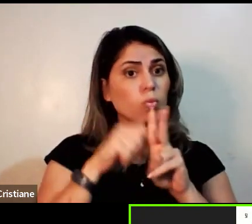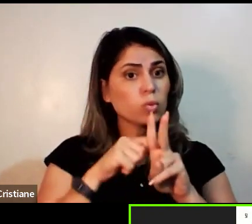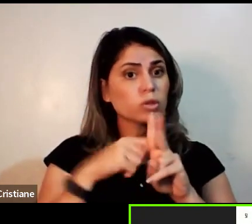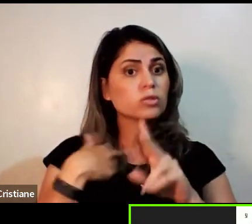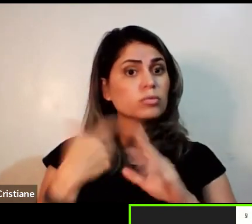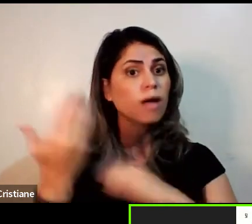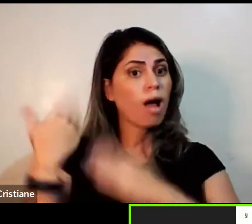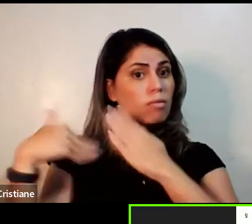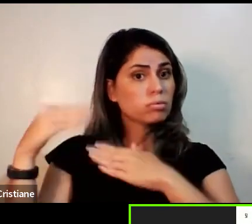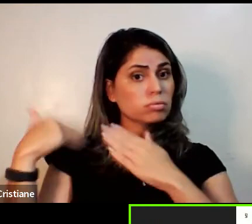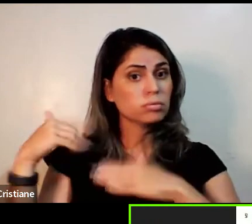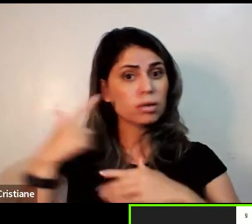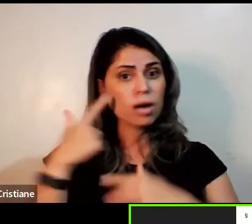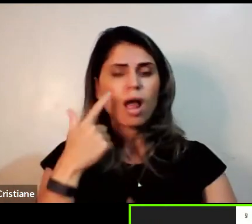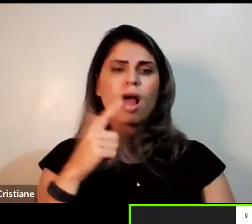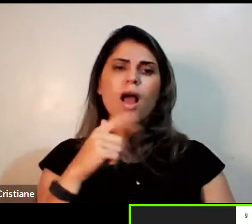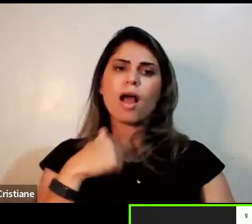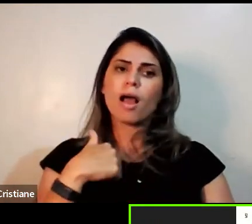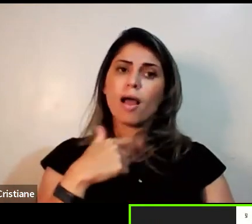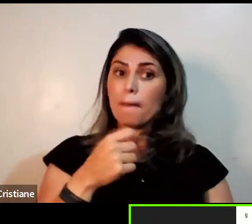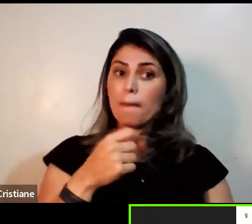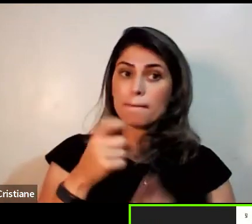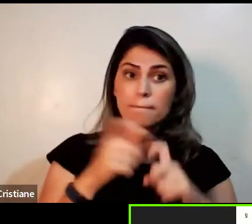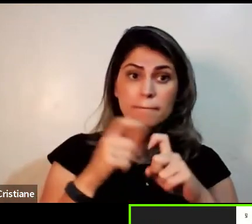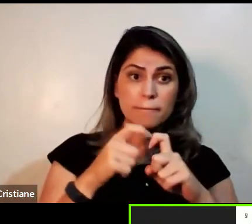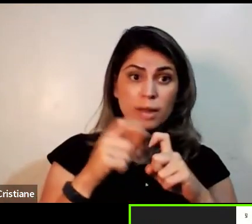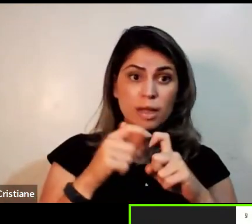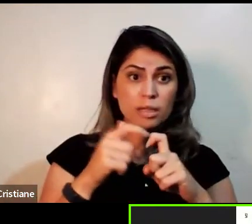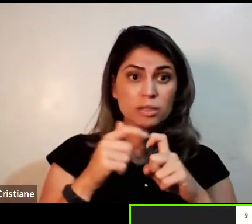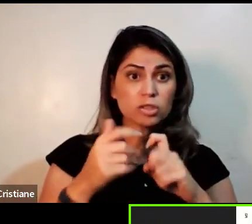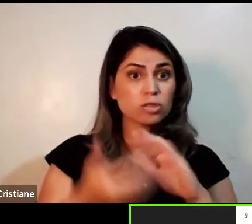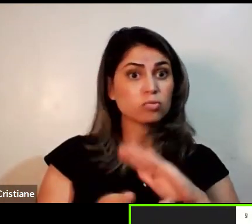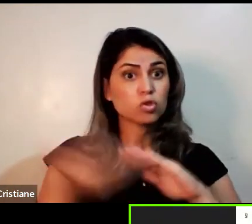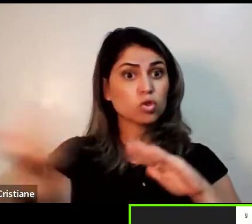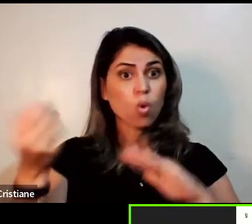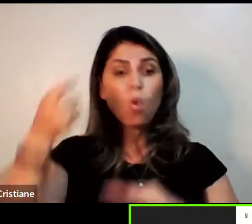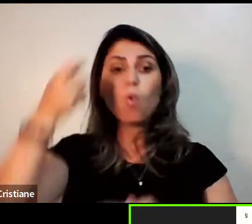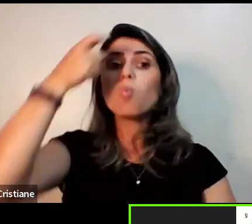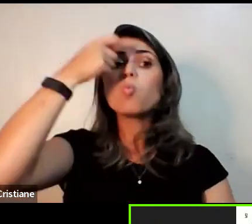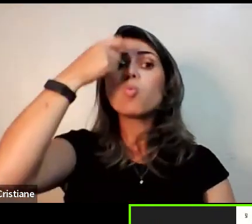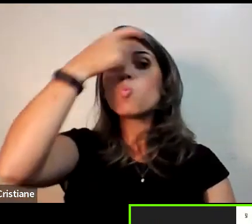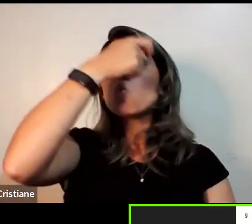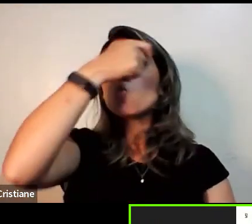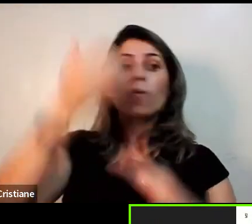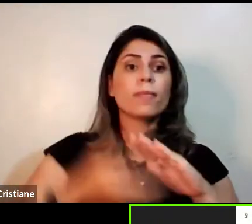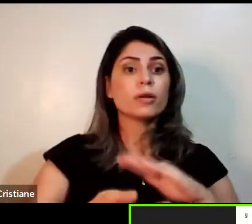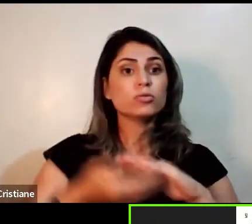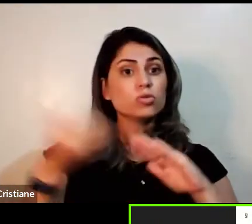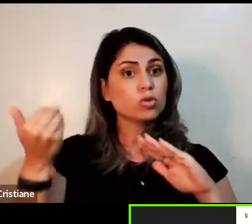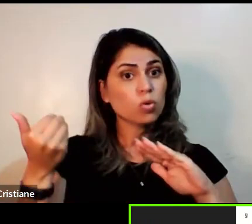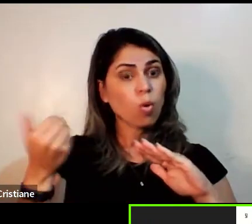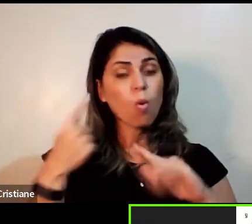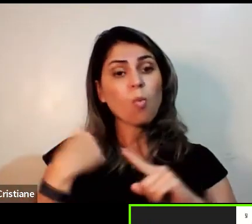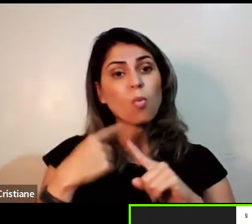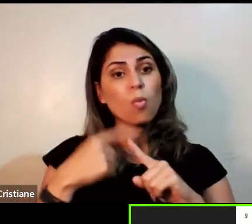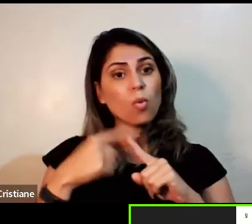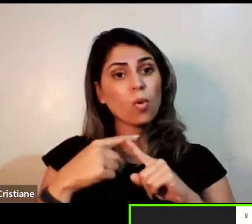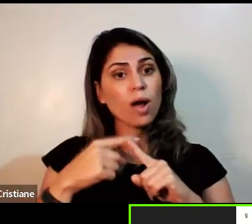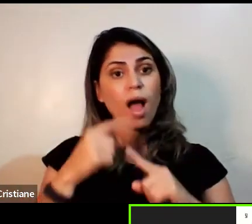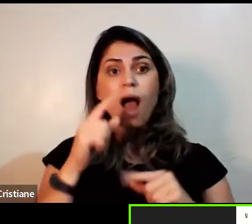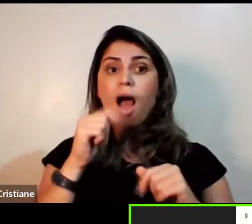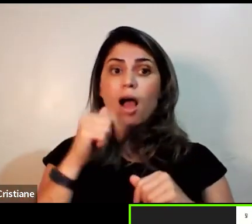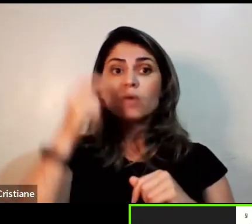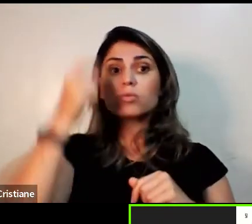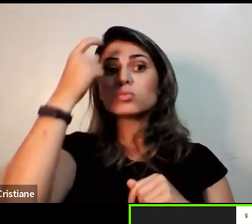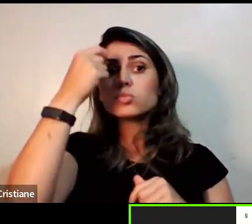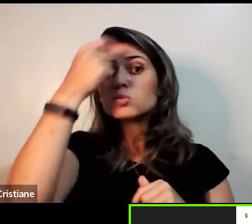a médica primeiro suspendeu o colírio, porque já havia notado melhora, disse que já media a pressão dela já há alguns retornos e não estava dando